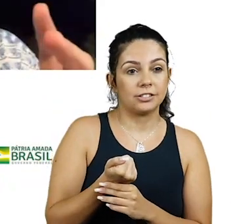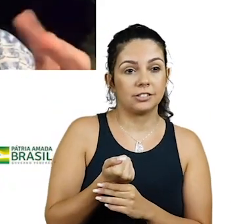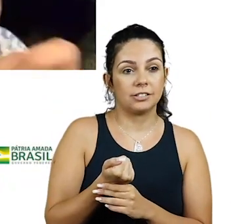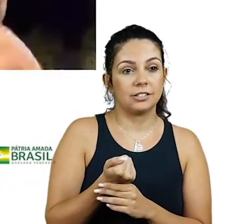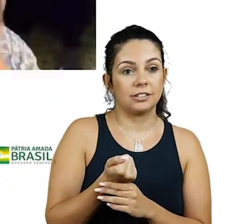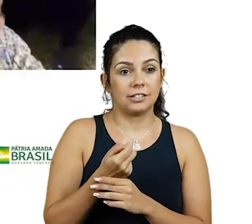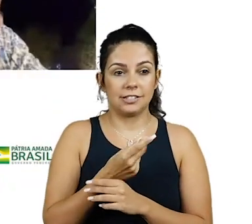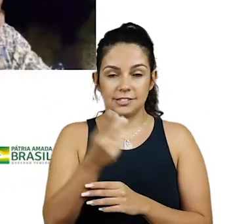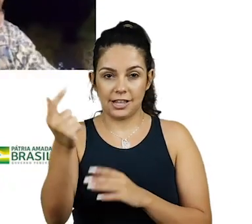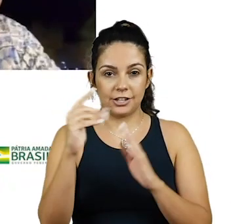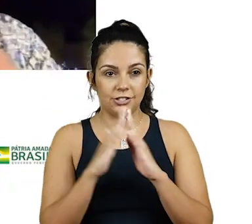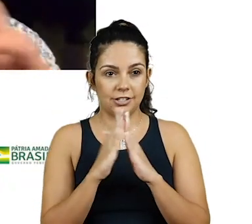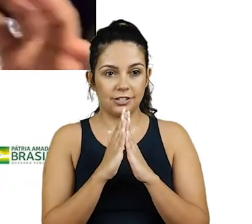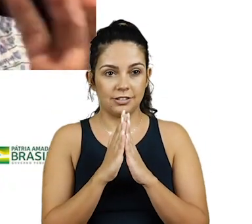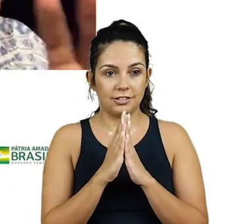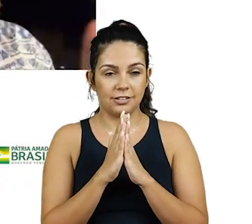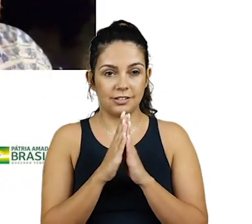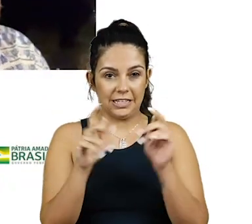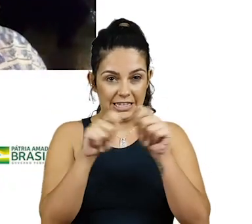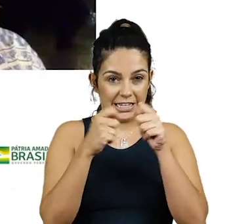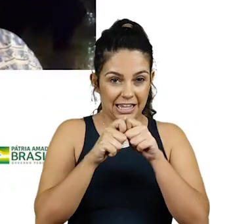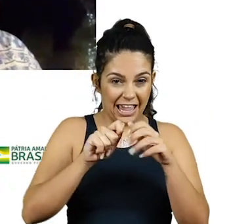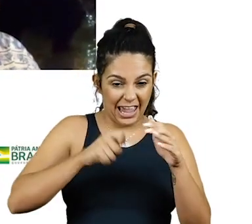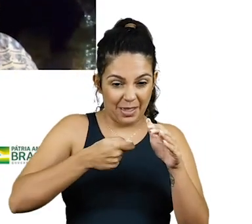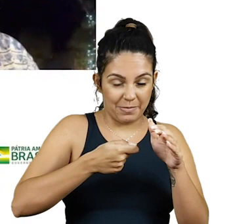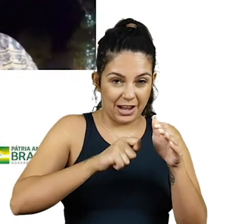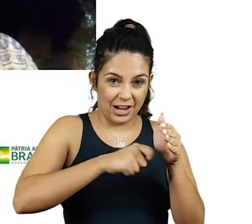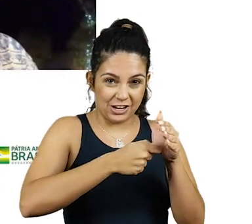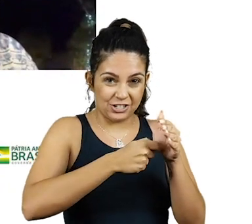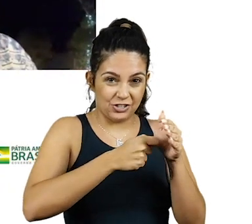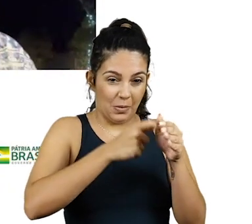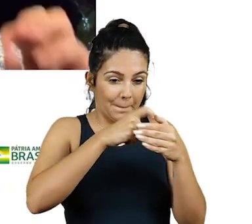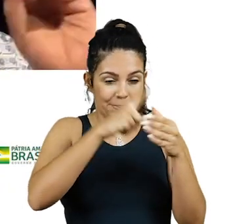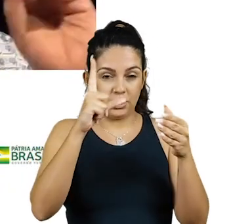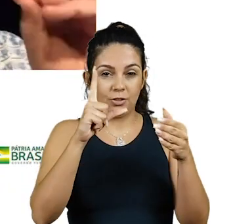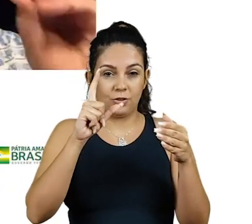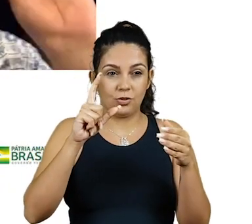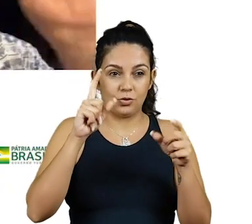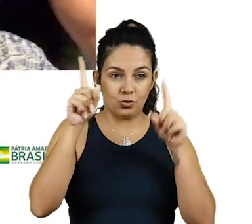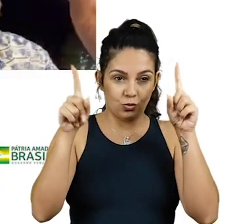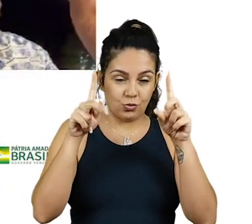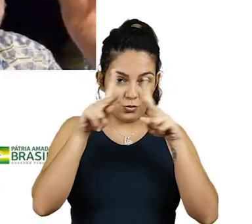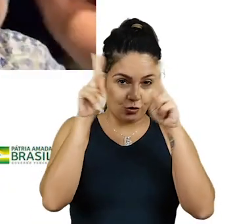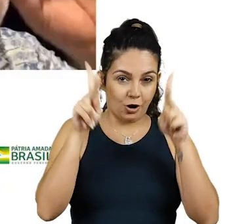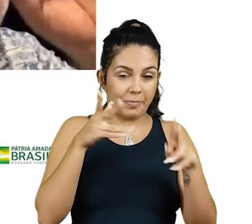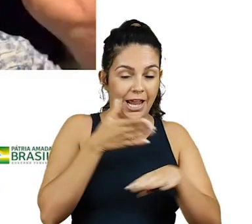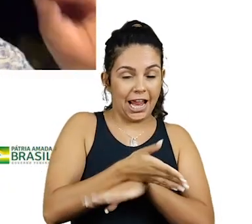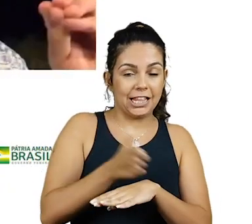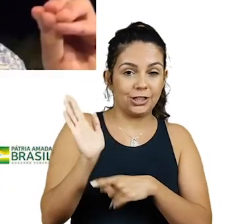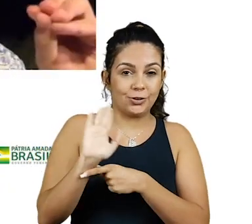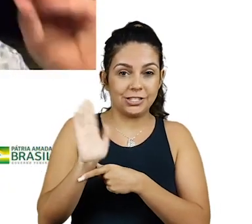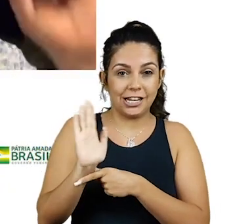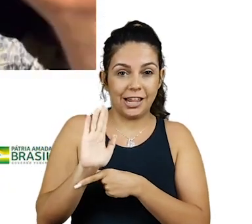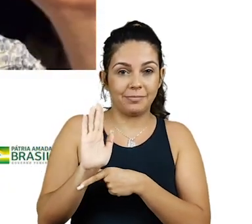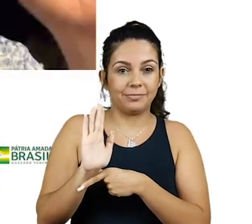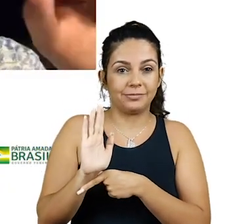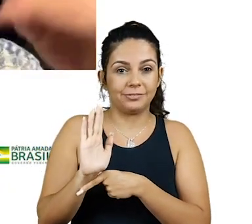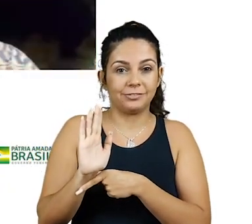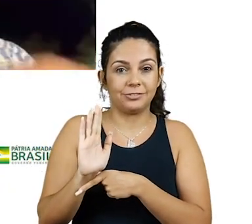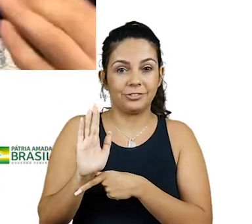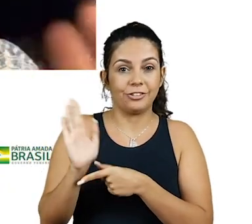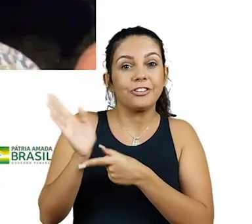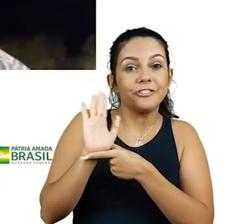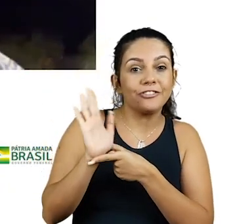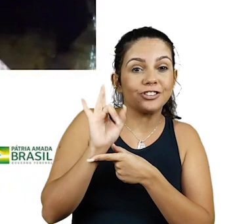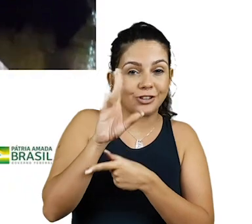sai de casa, quebra o cadeado do shopping center, sozinho, entra no cinema, liga aquilo e bota